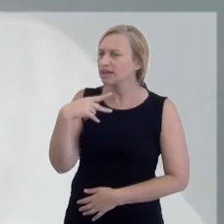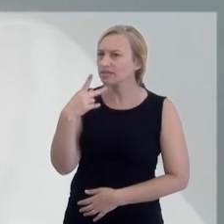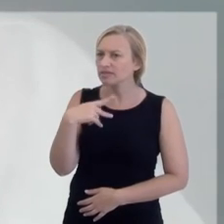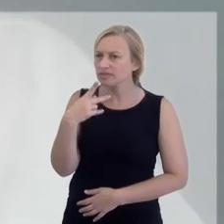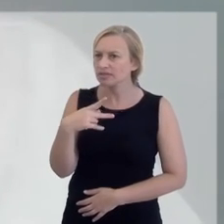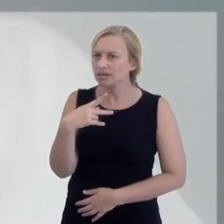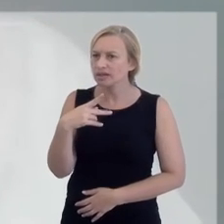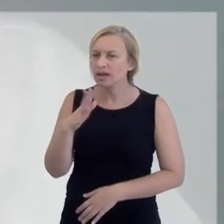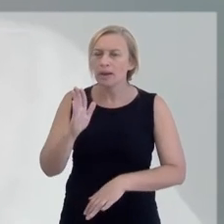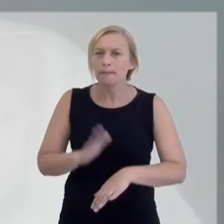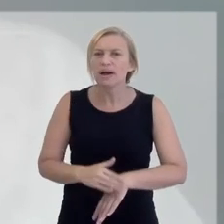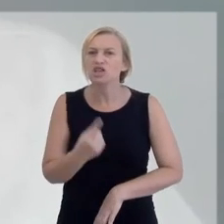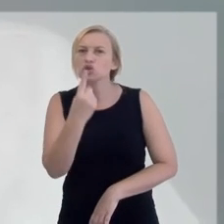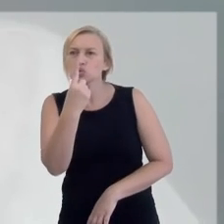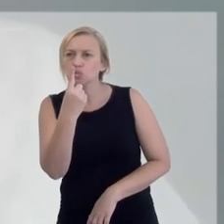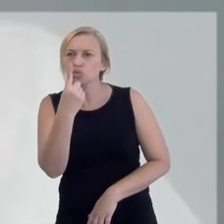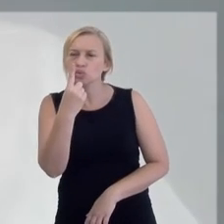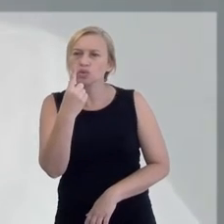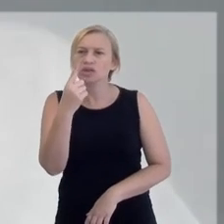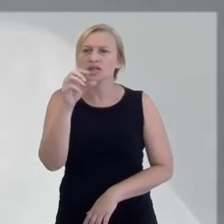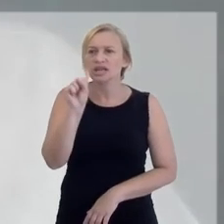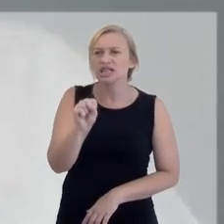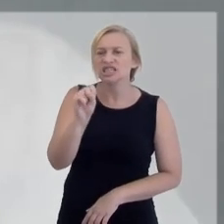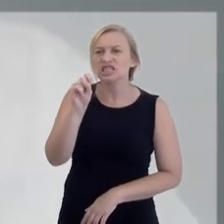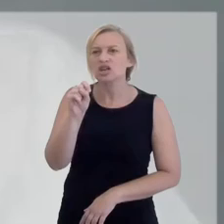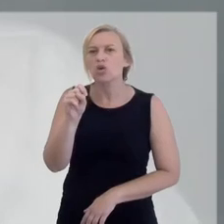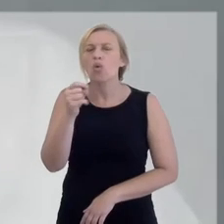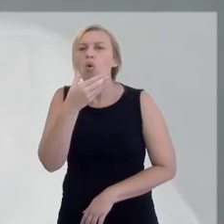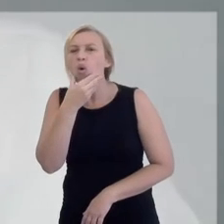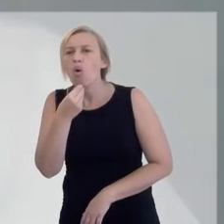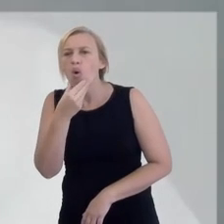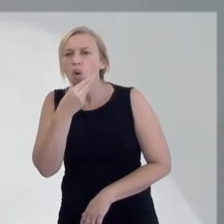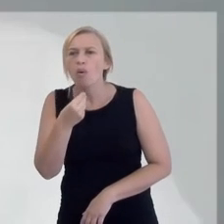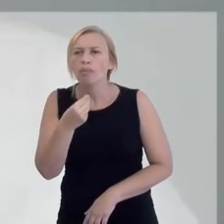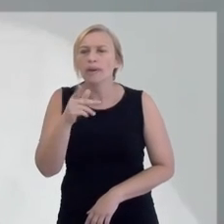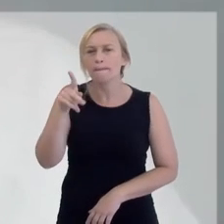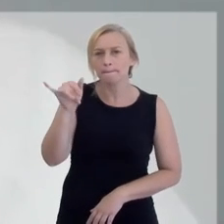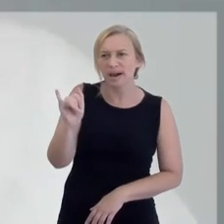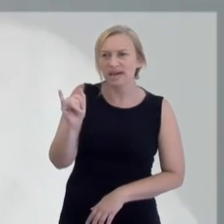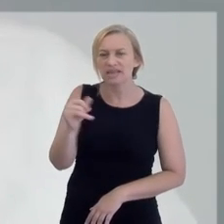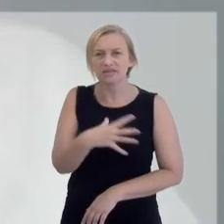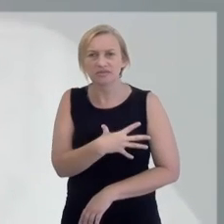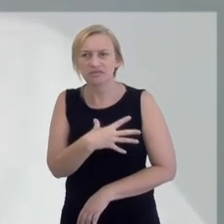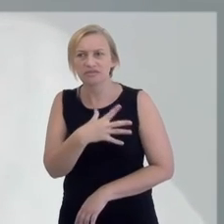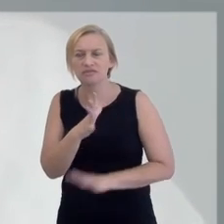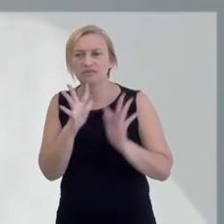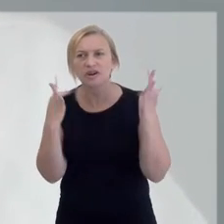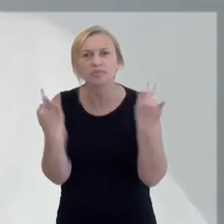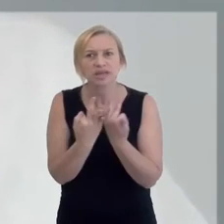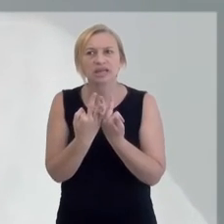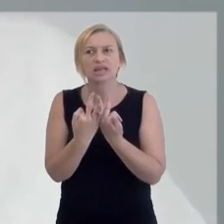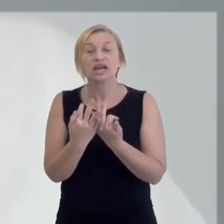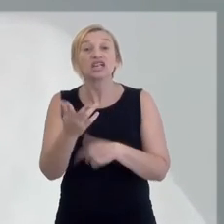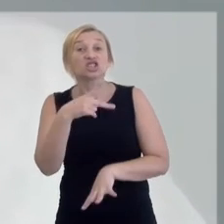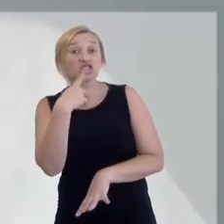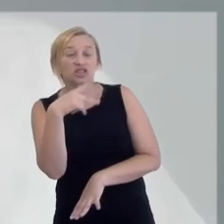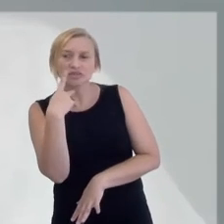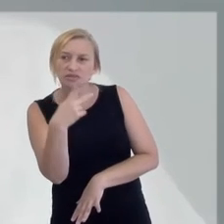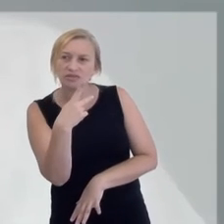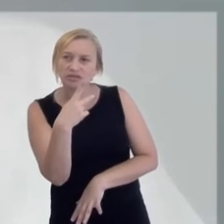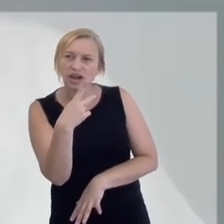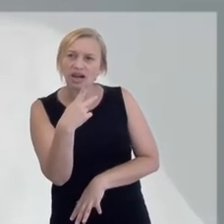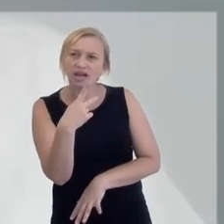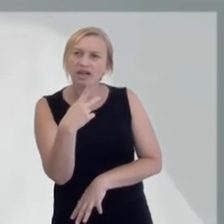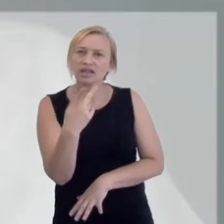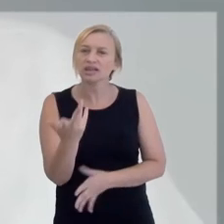que fala sobre... É que ele era só mais um Silva, mas estrela no bilho, ele era funkeiro, mas era pai de família. E aí a gente fala